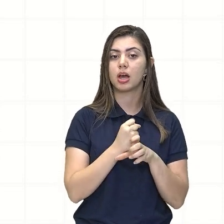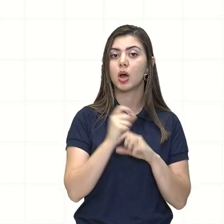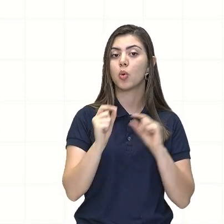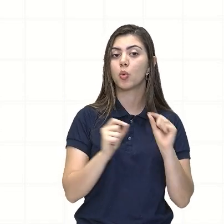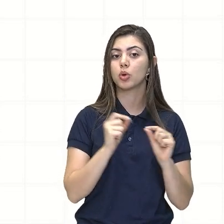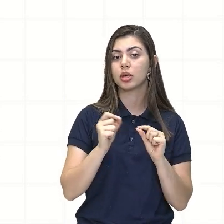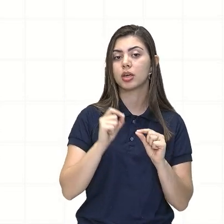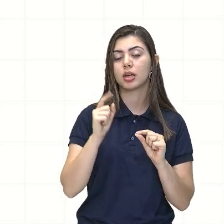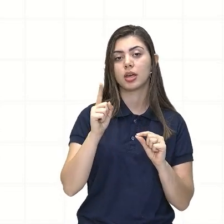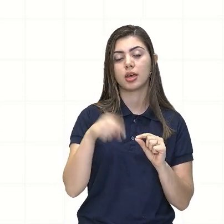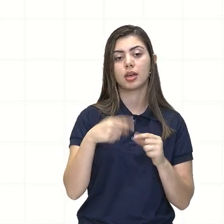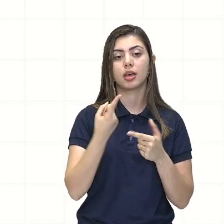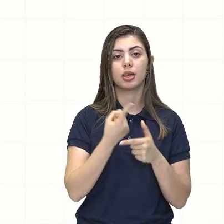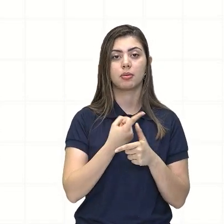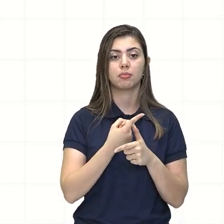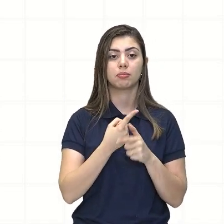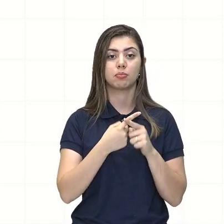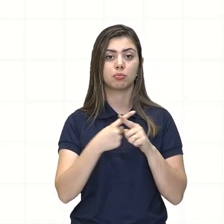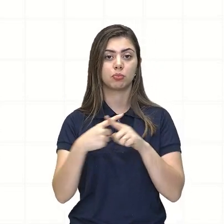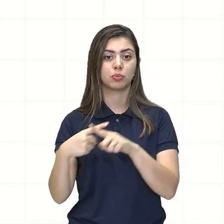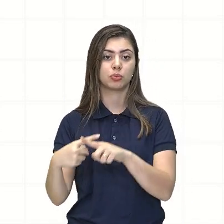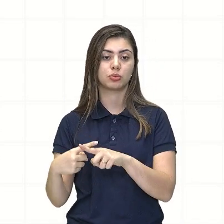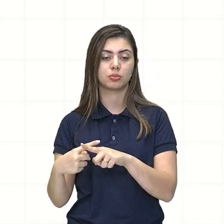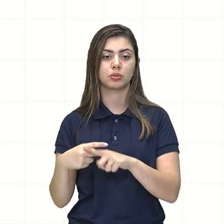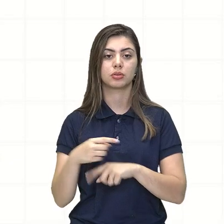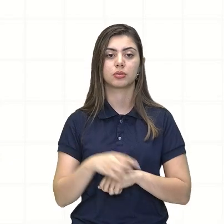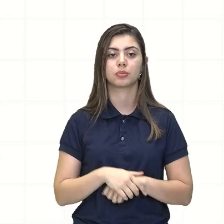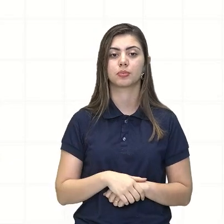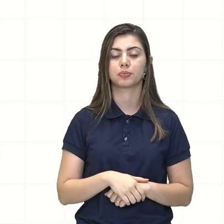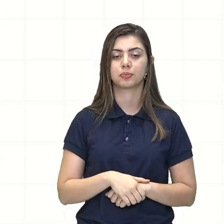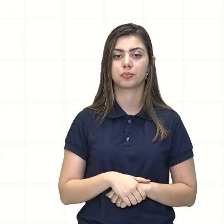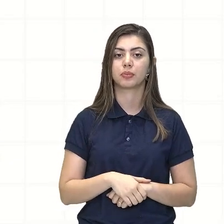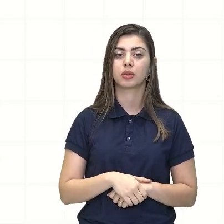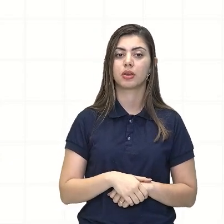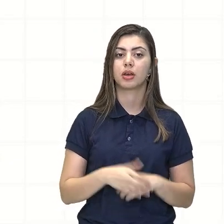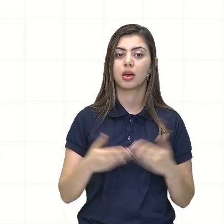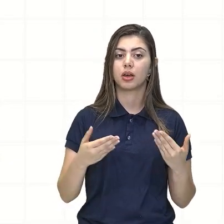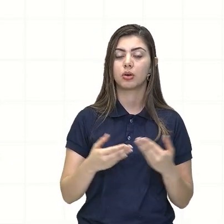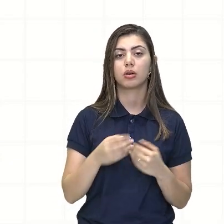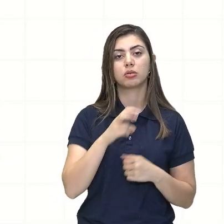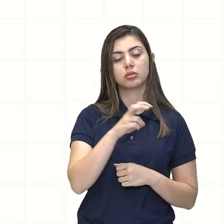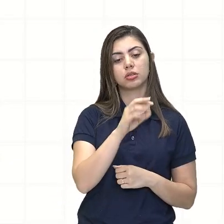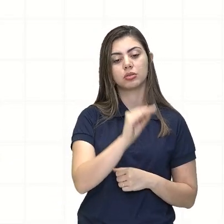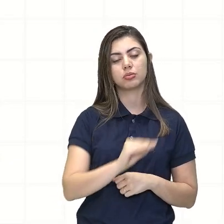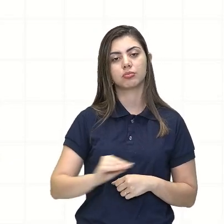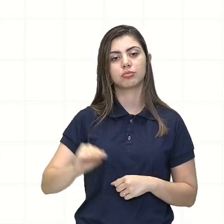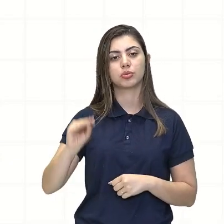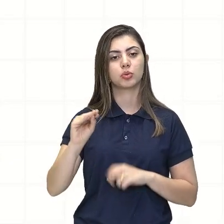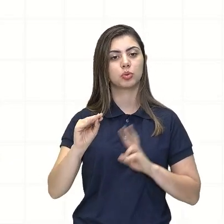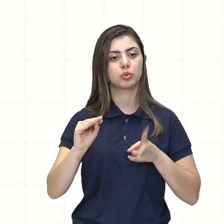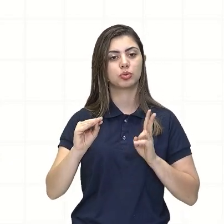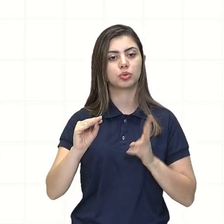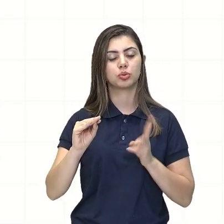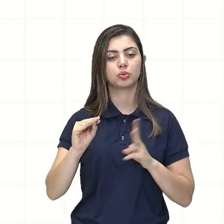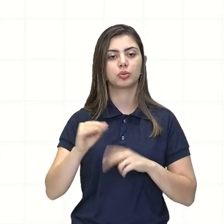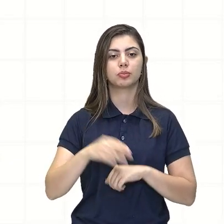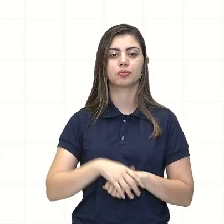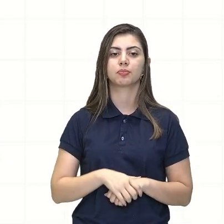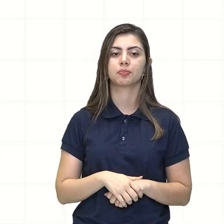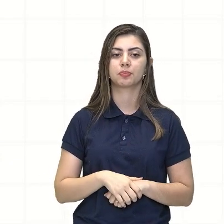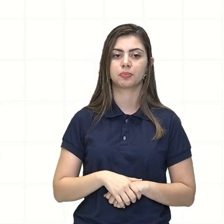o mesmo processo. Seguindo primeiro a multiplicação, então vou repetir aqui o meu 5. E aí eu